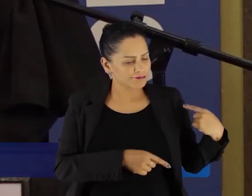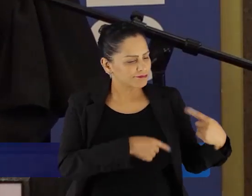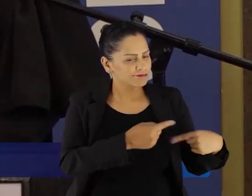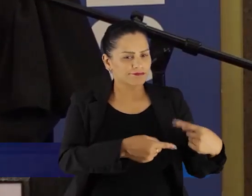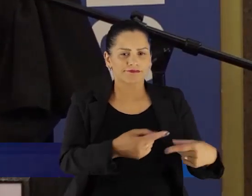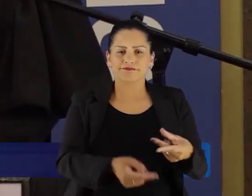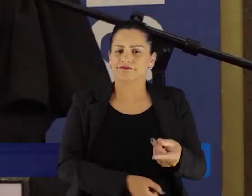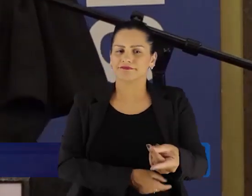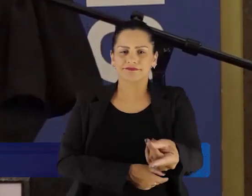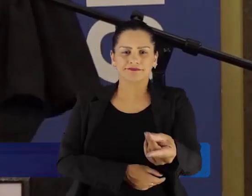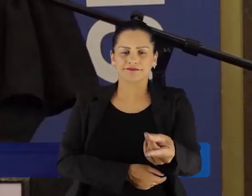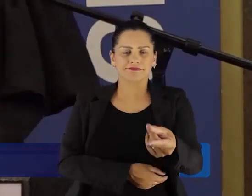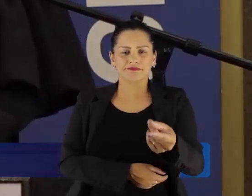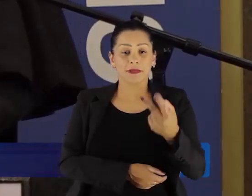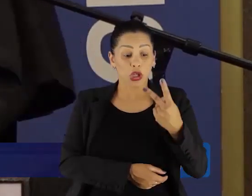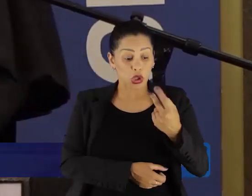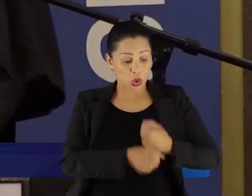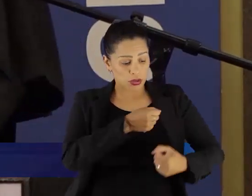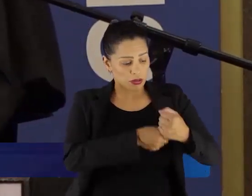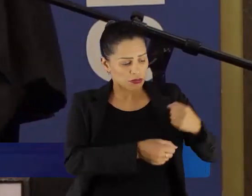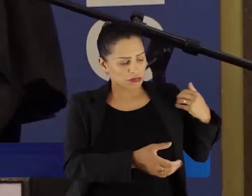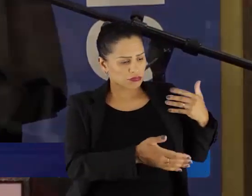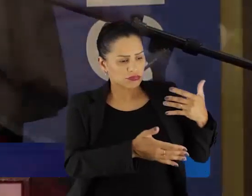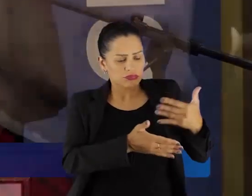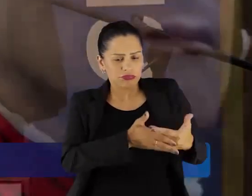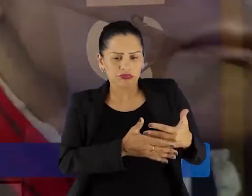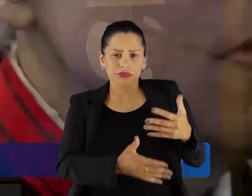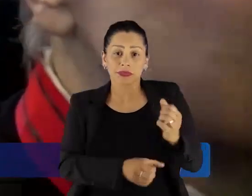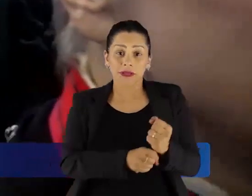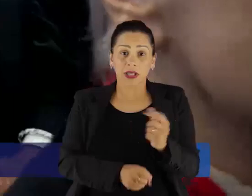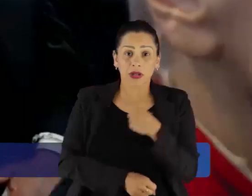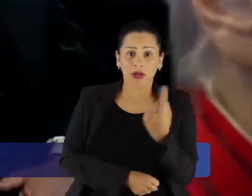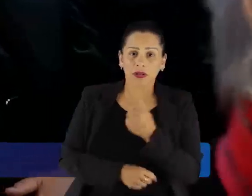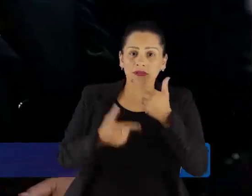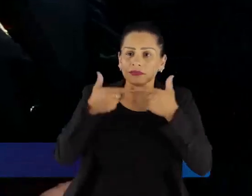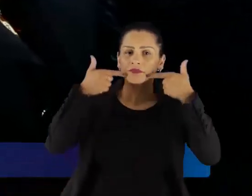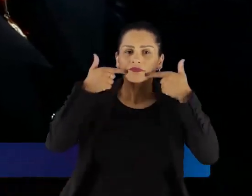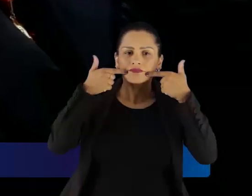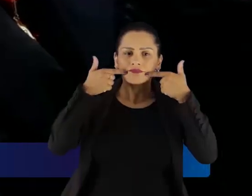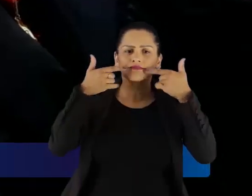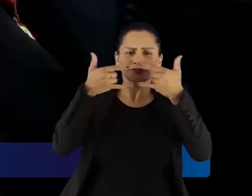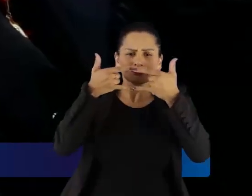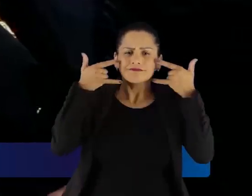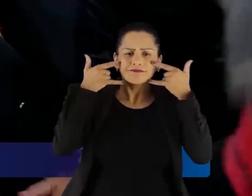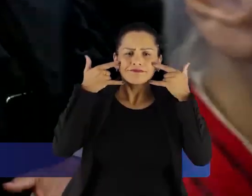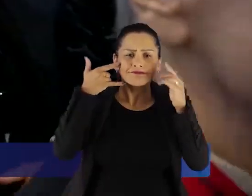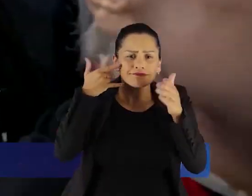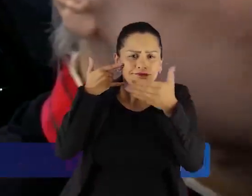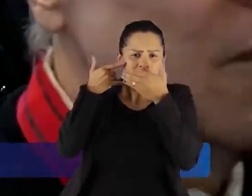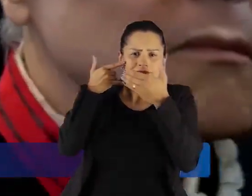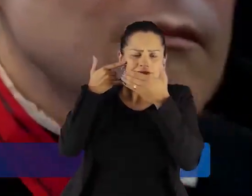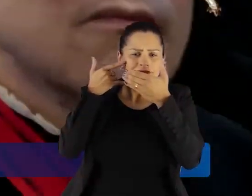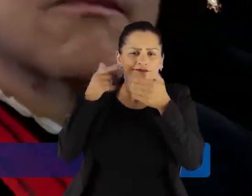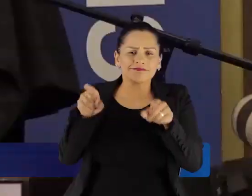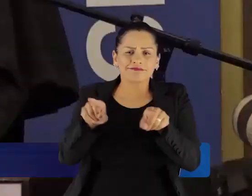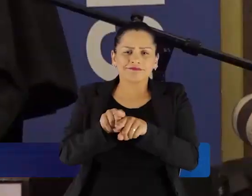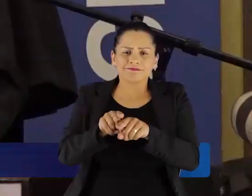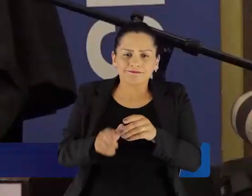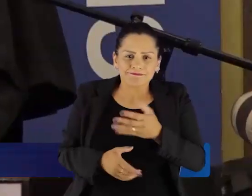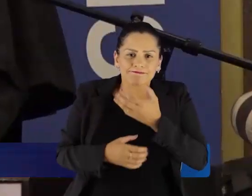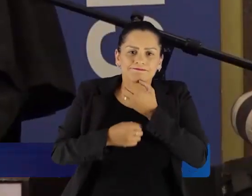quando os nossos sorrisos estiveram escondidos pelas máscaras ou abafadas pela dor da perda